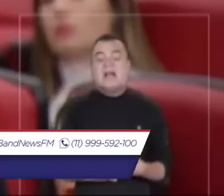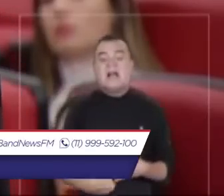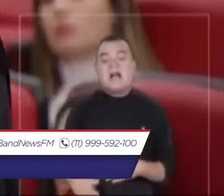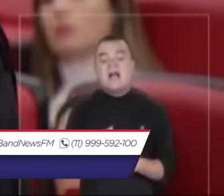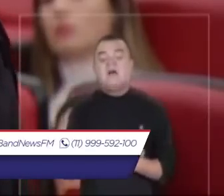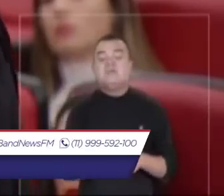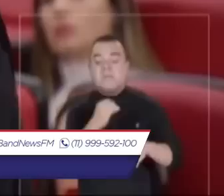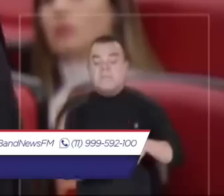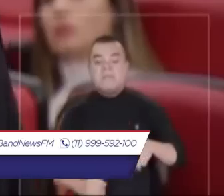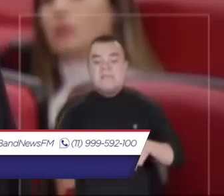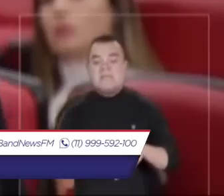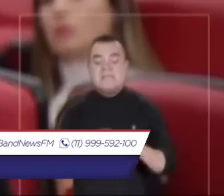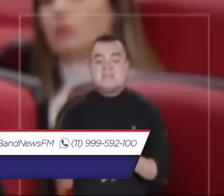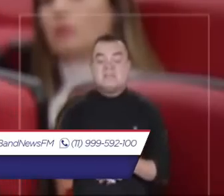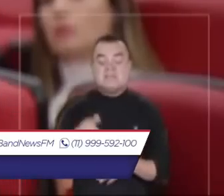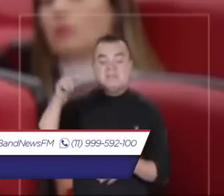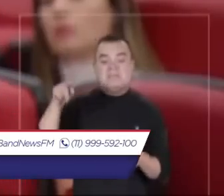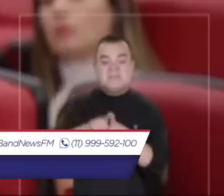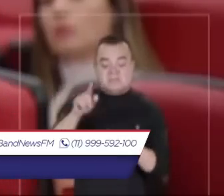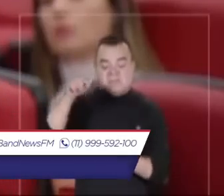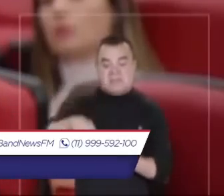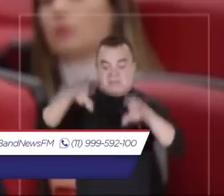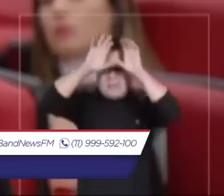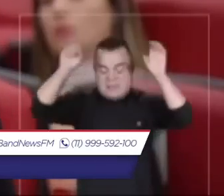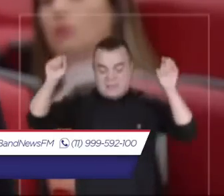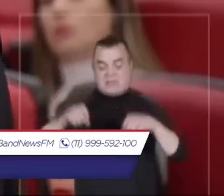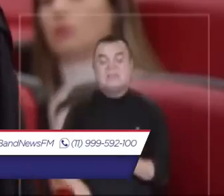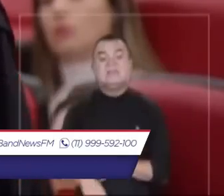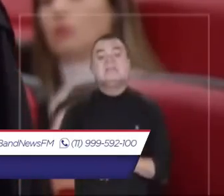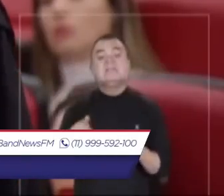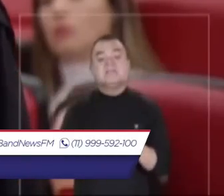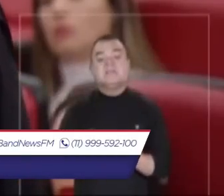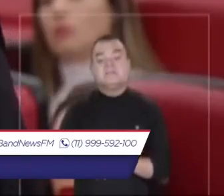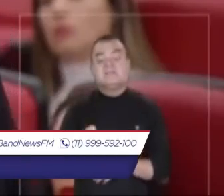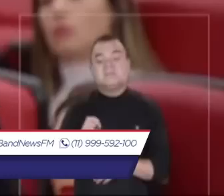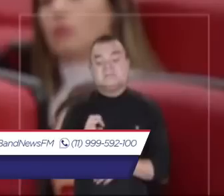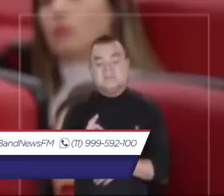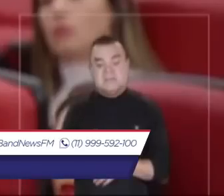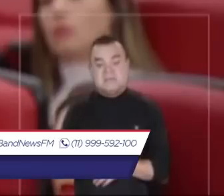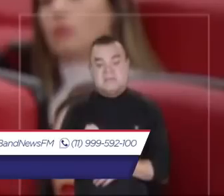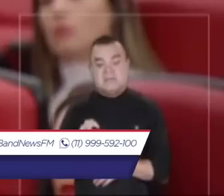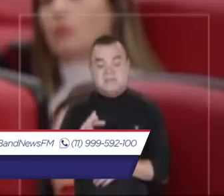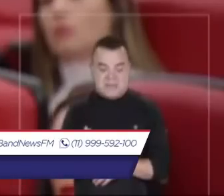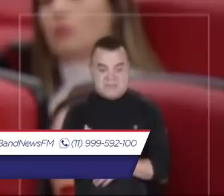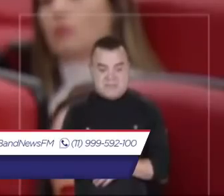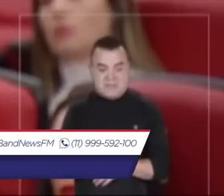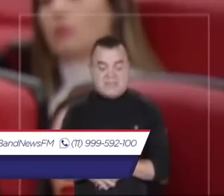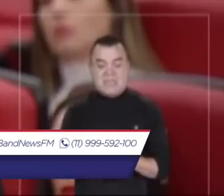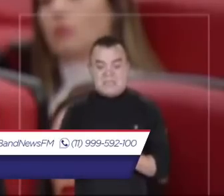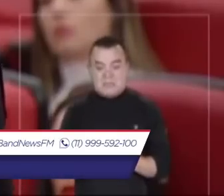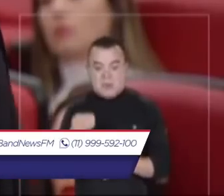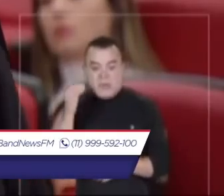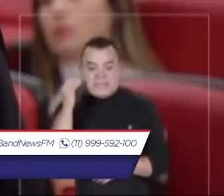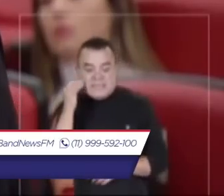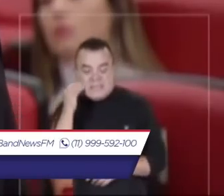cena triste da nossa história, e a esta corte, e ao STF. E, por último, tentativa